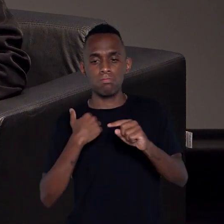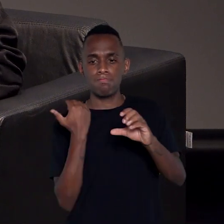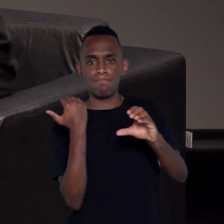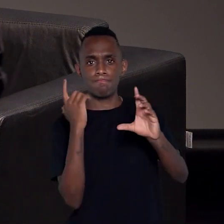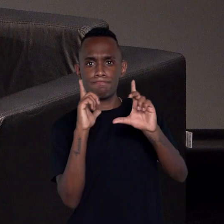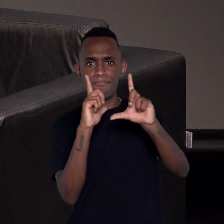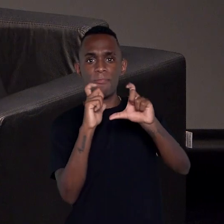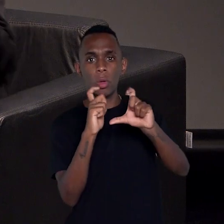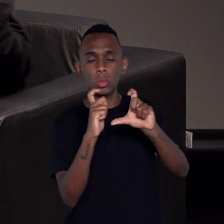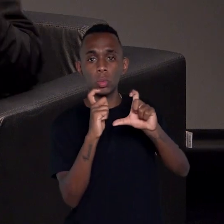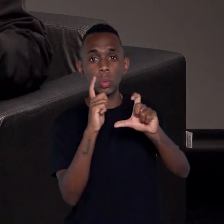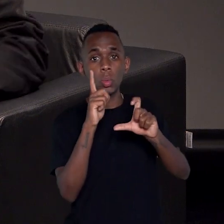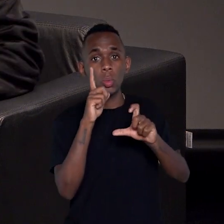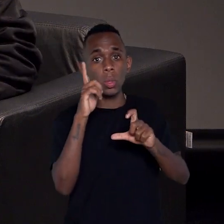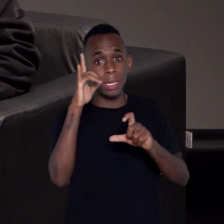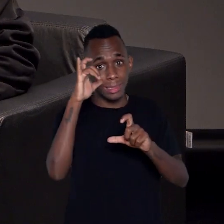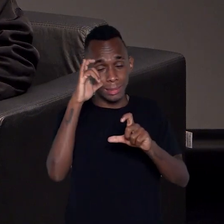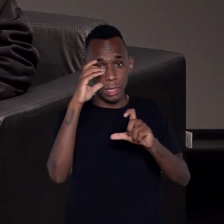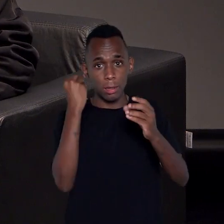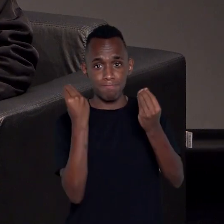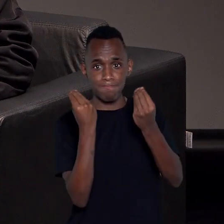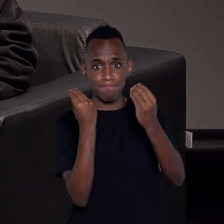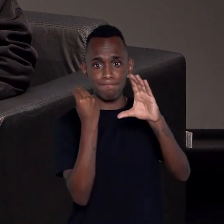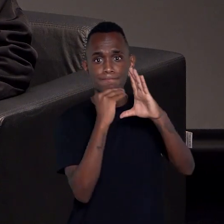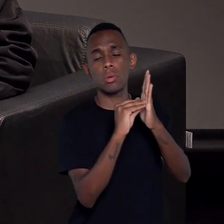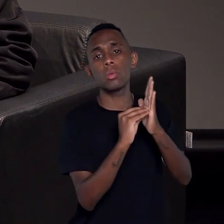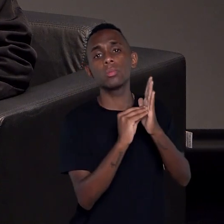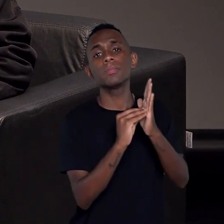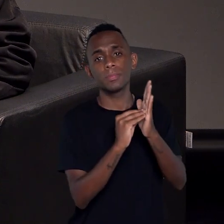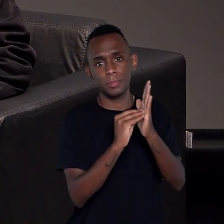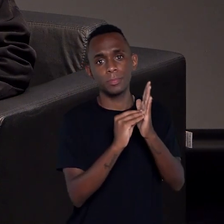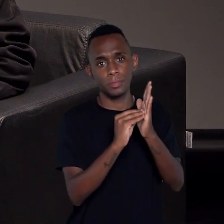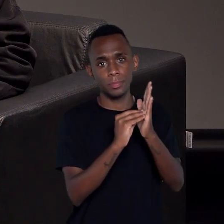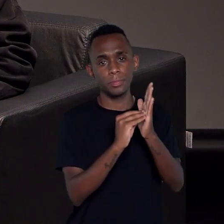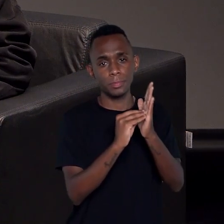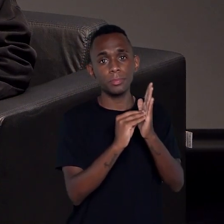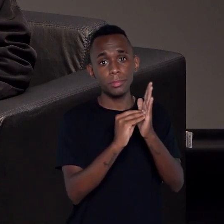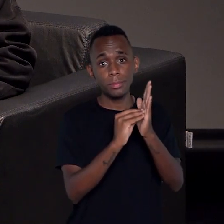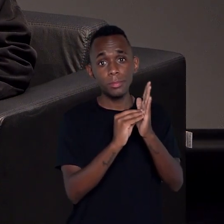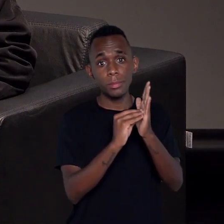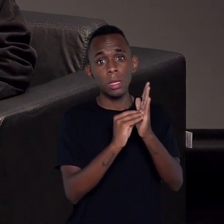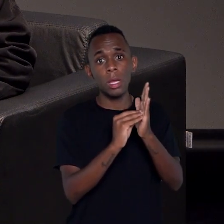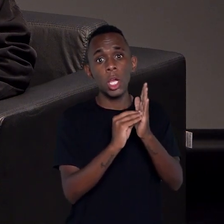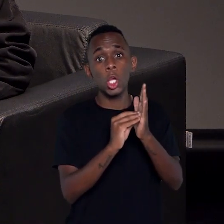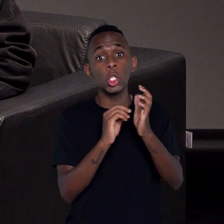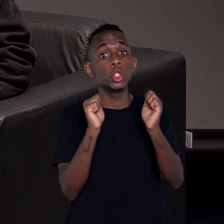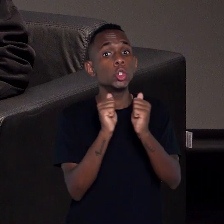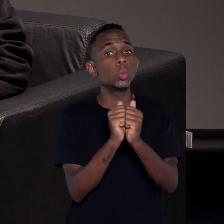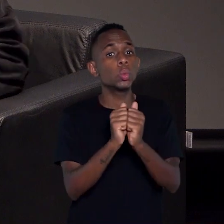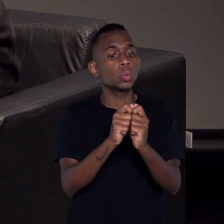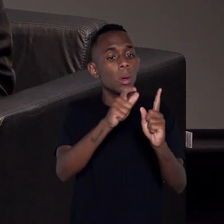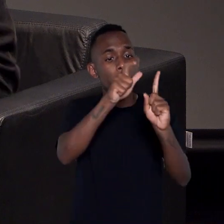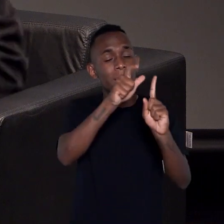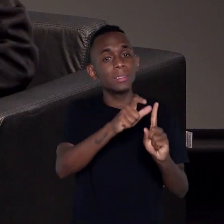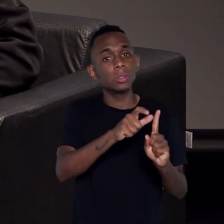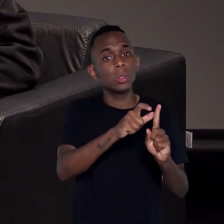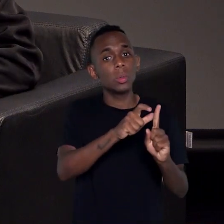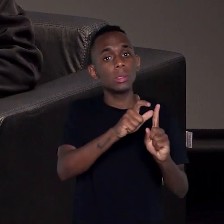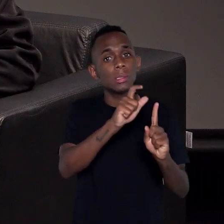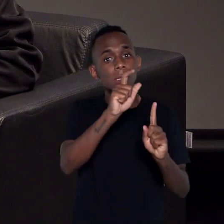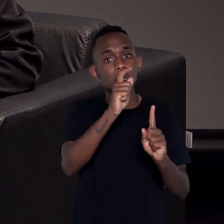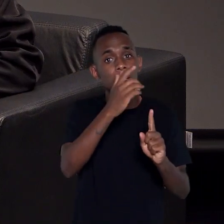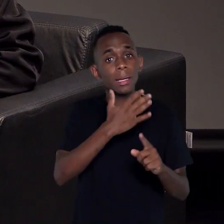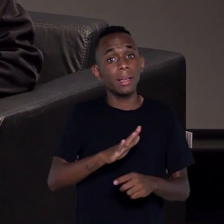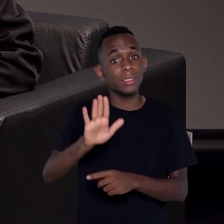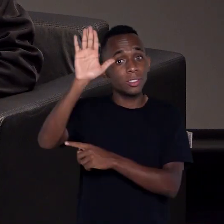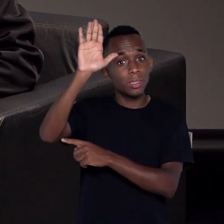no Instagram, e depois compartilhou no Facebook. Eu marquei uma foto, eu marquei uma foto com um candidato à presidência da